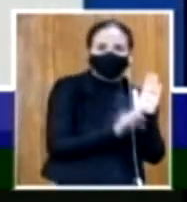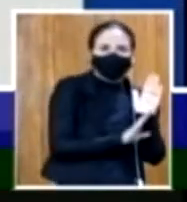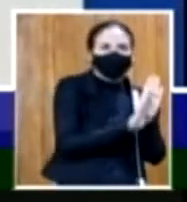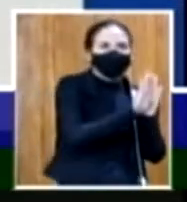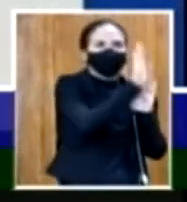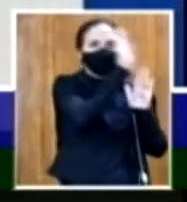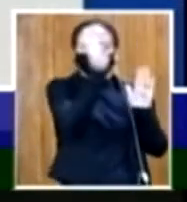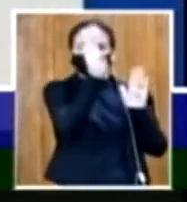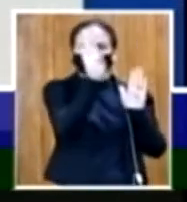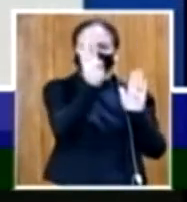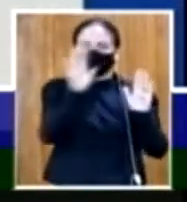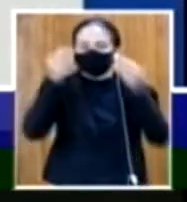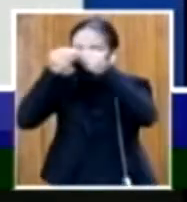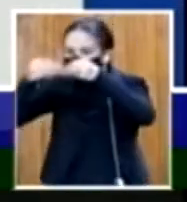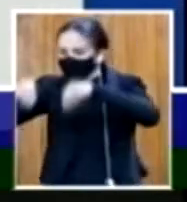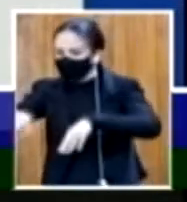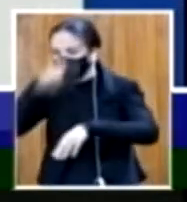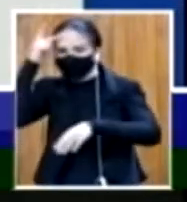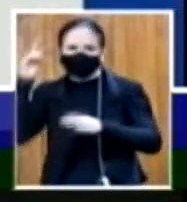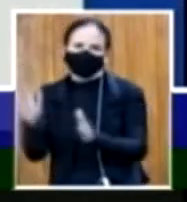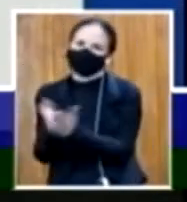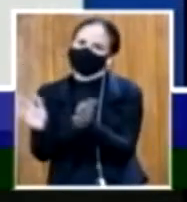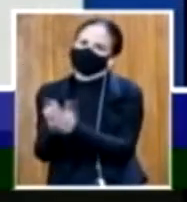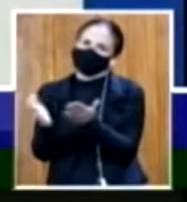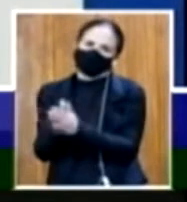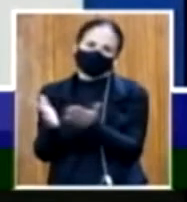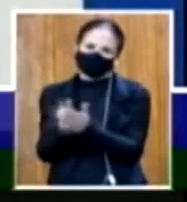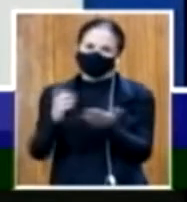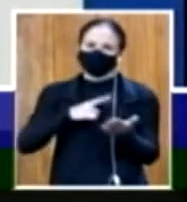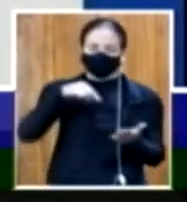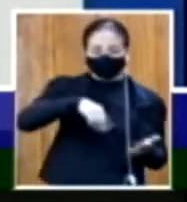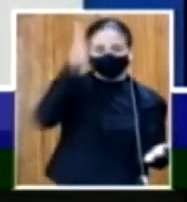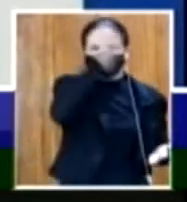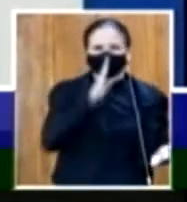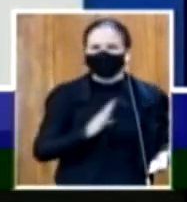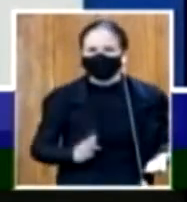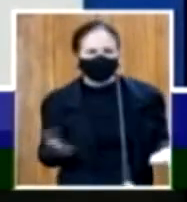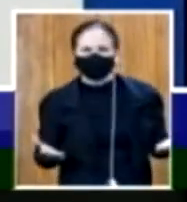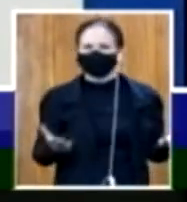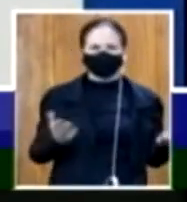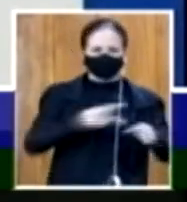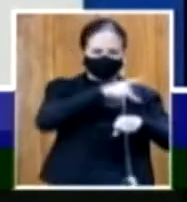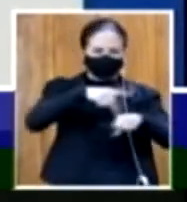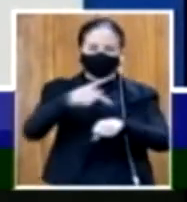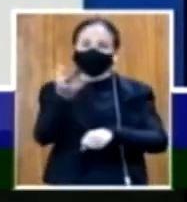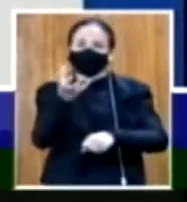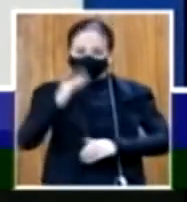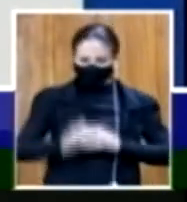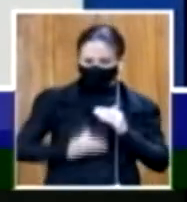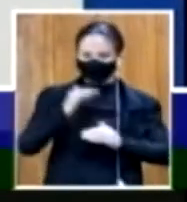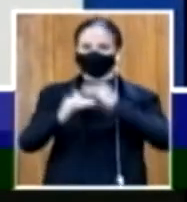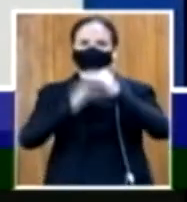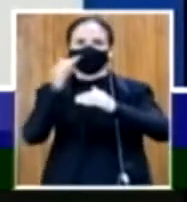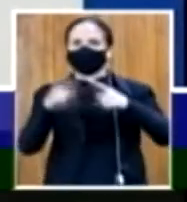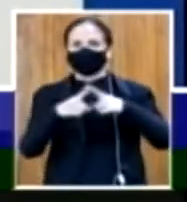condição. O Brasil é um dos únicos países do mundo que pretende se desenvolver, que foca a